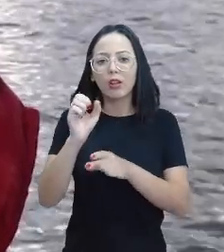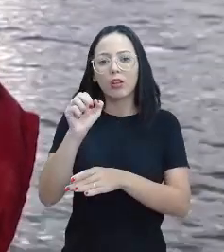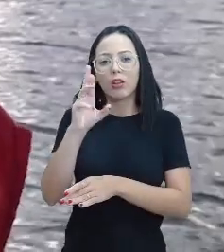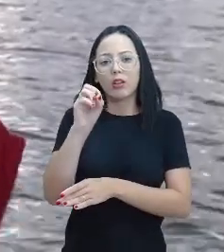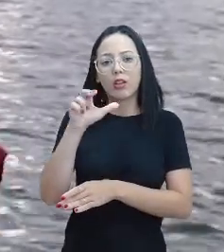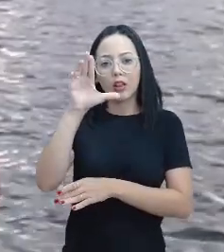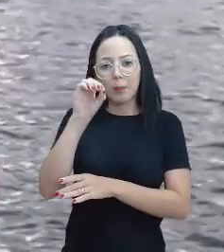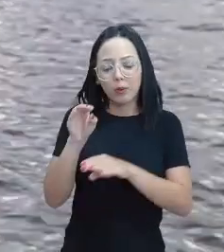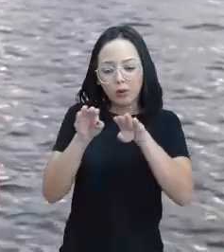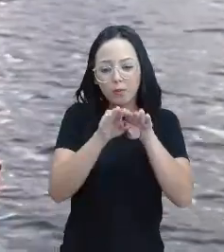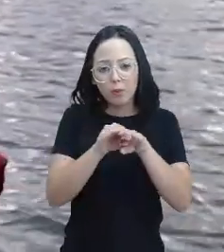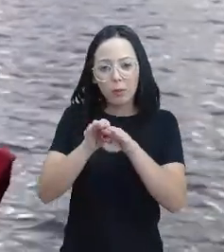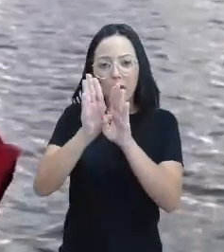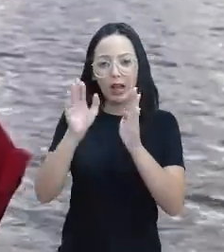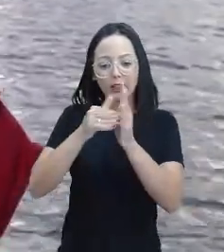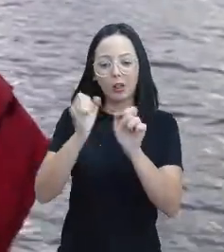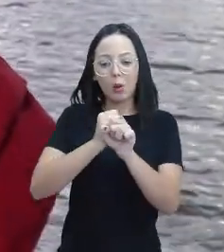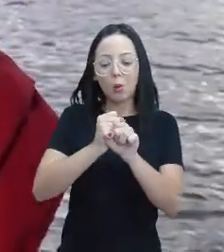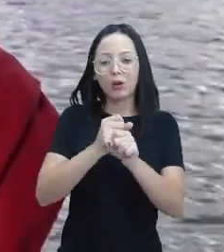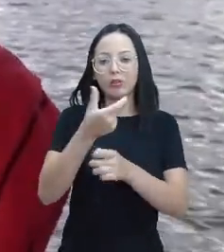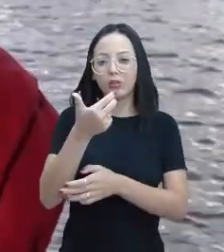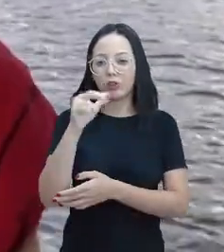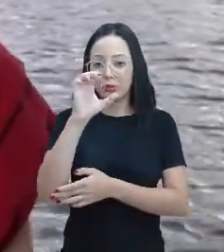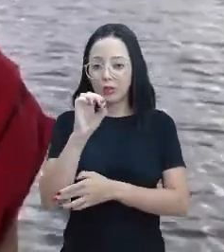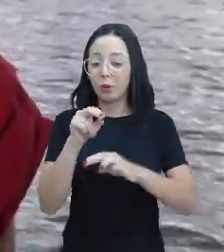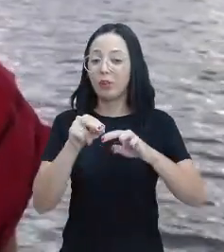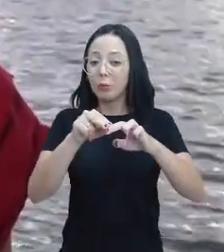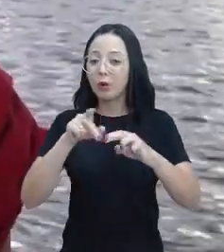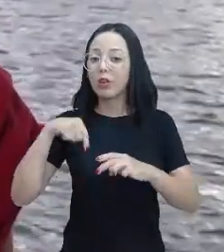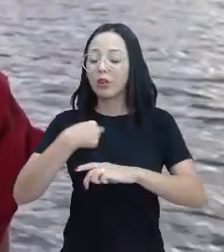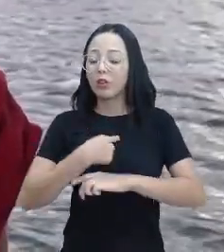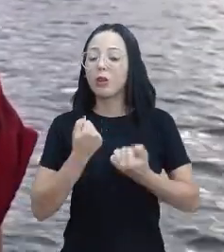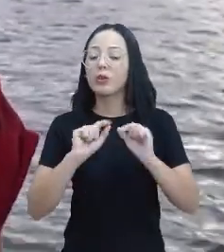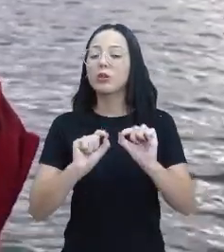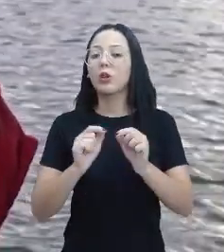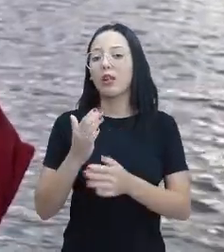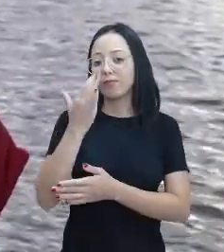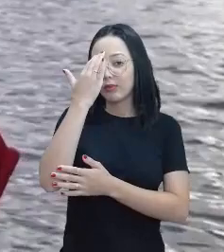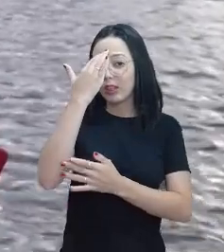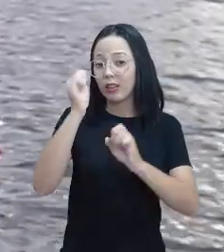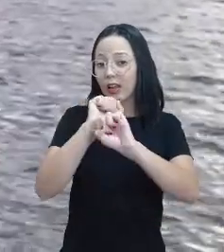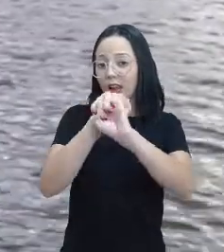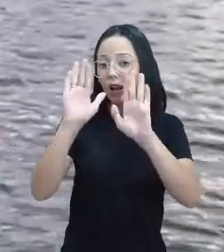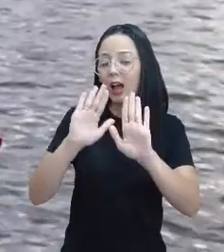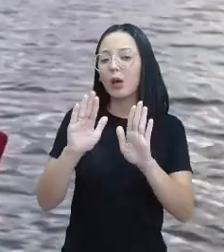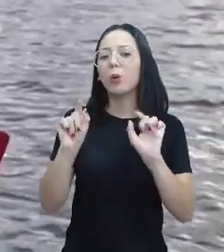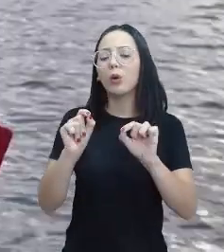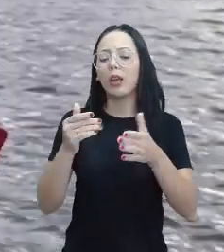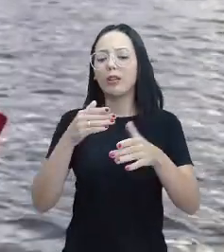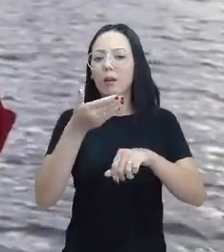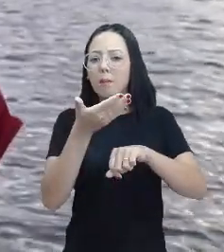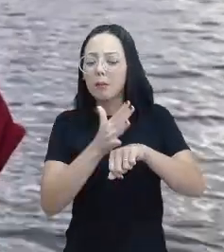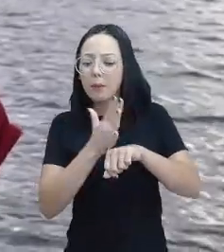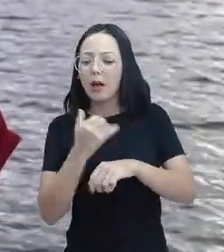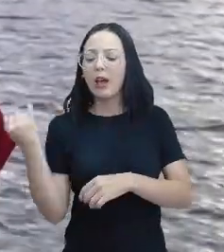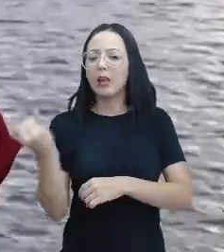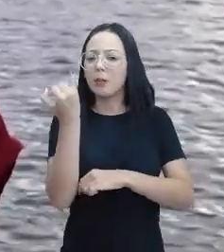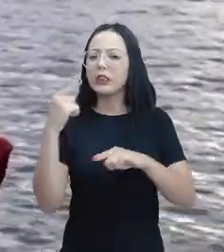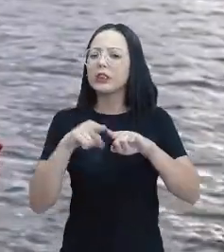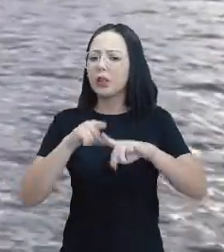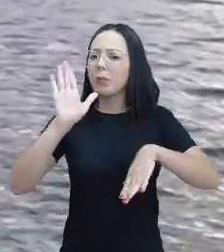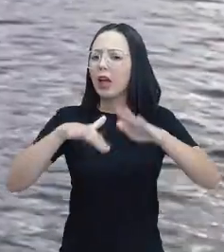compromisso é neutralizar carbono até 2050. E, para isso, a gente precisa compreender que ações importantes e, às vezes, muito